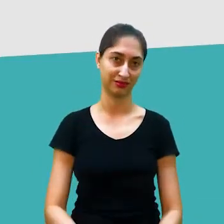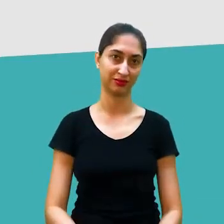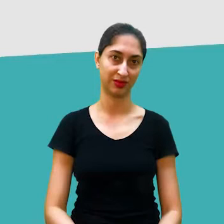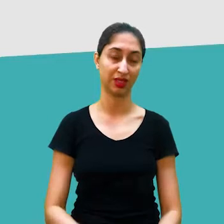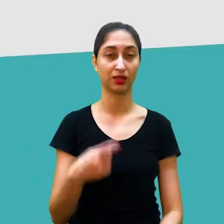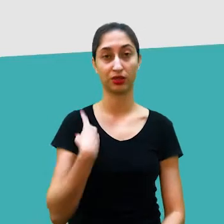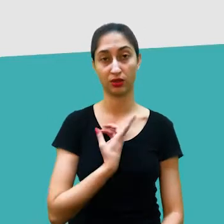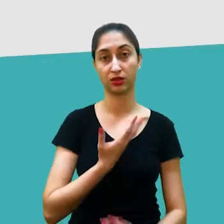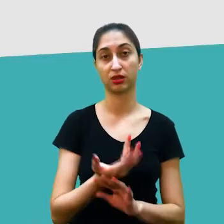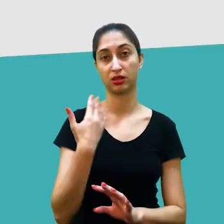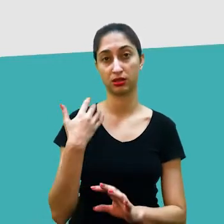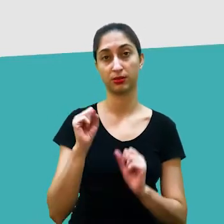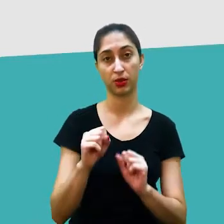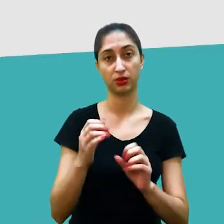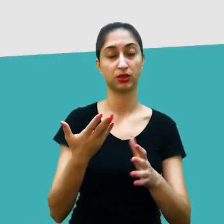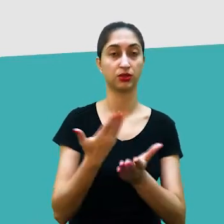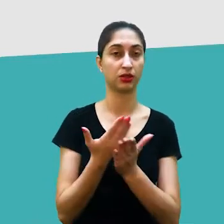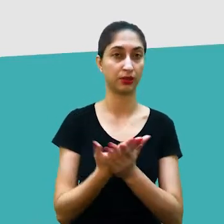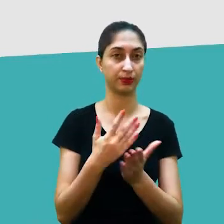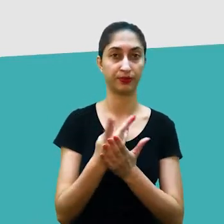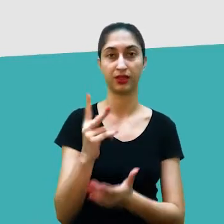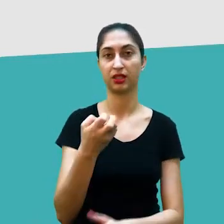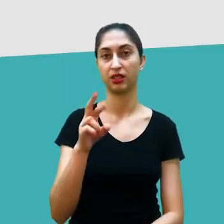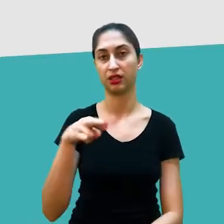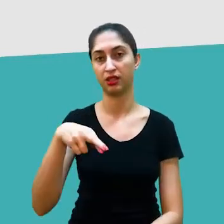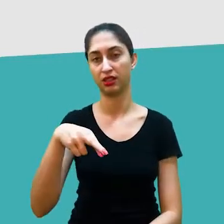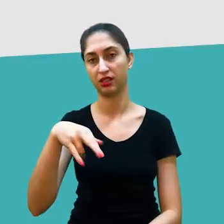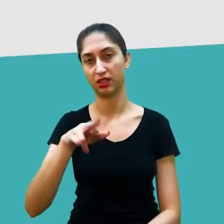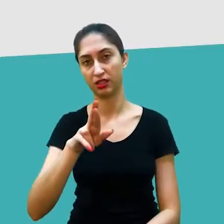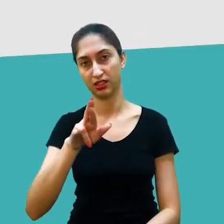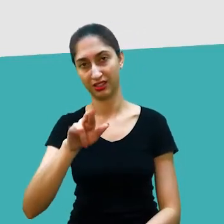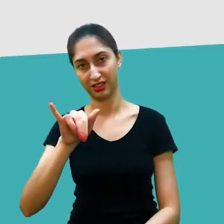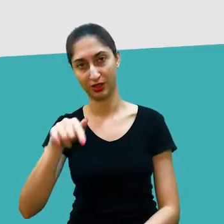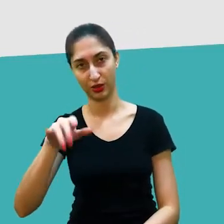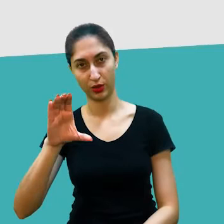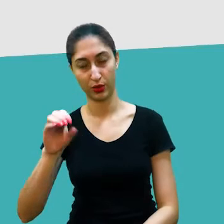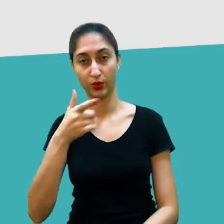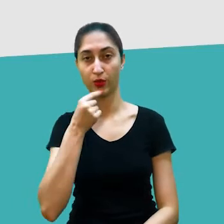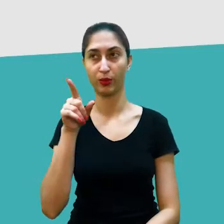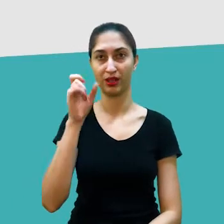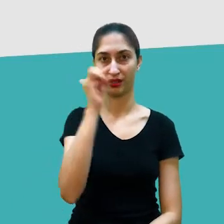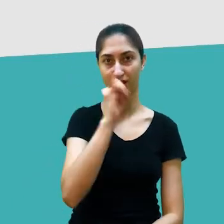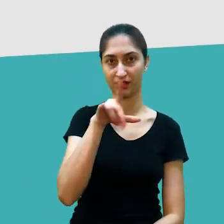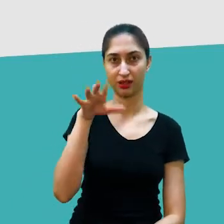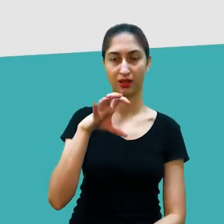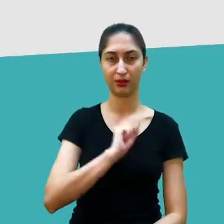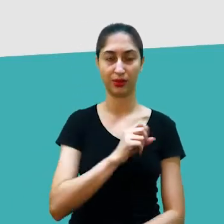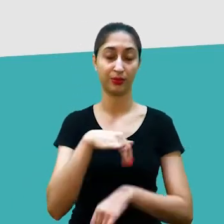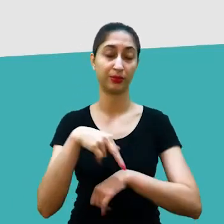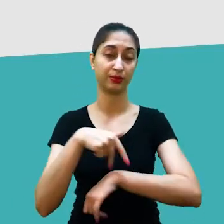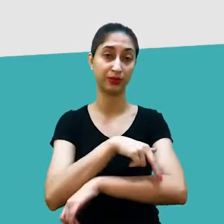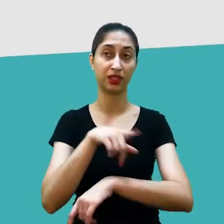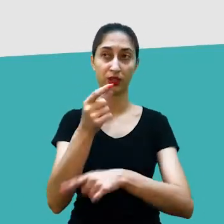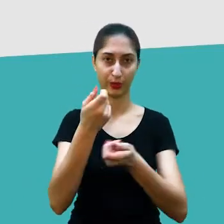pode estudar Enrico Sieta, por exemplo, que é um estudioso maravilhoso, um economista italiano que ama moda. Ele tem